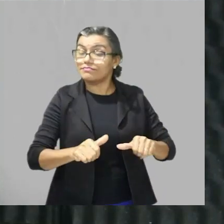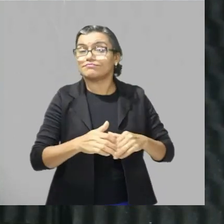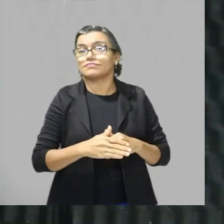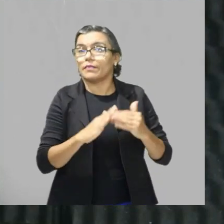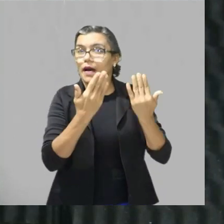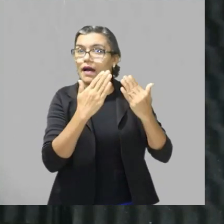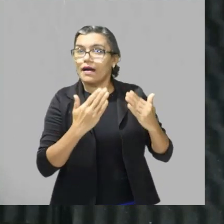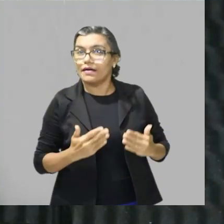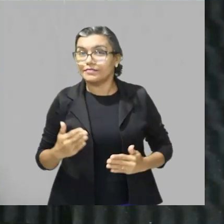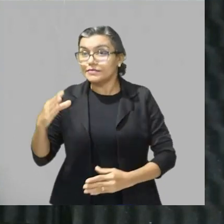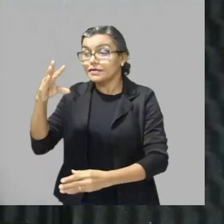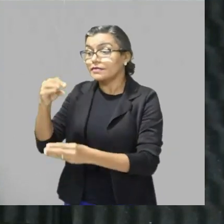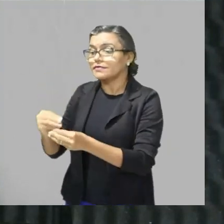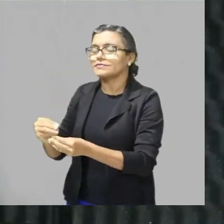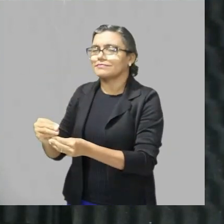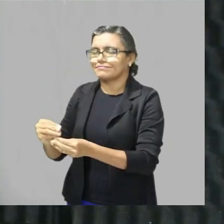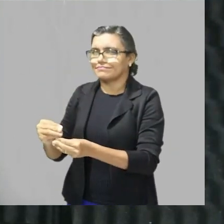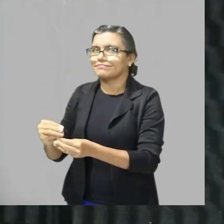sintetizar